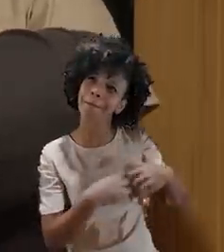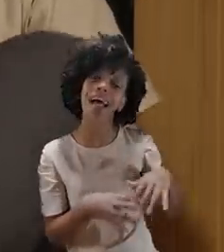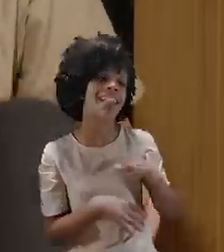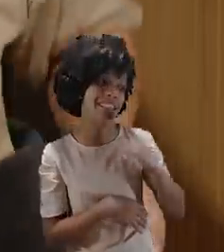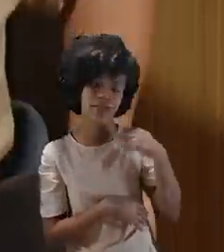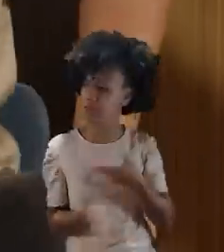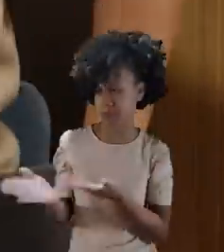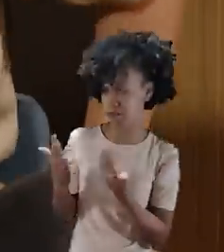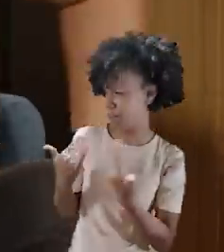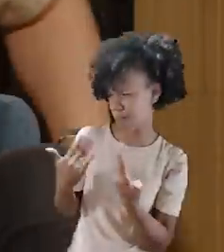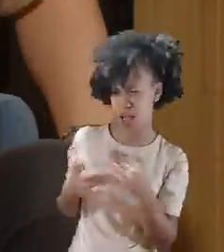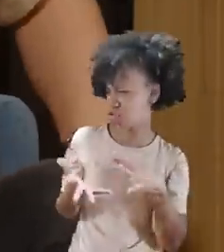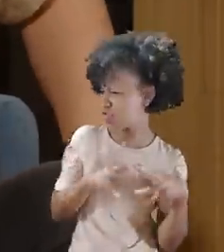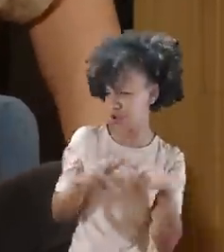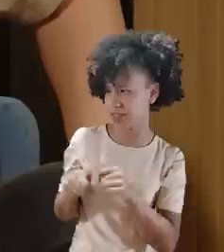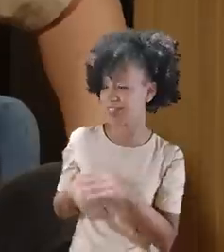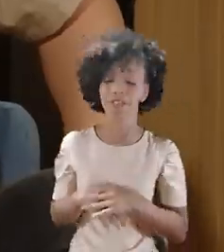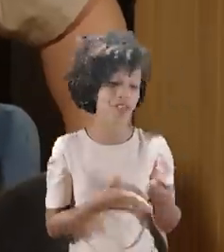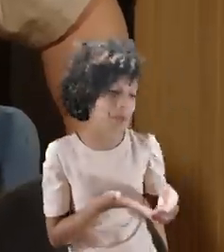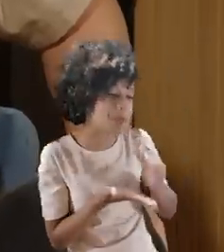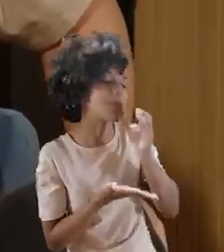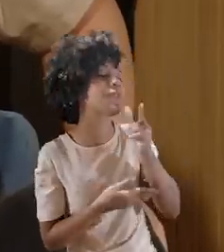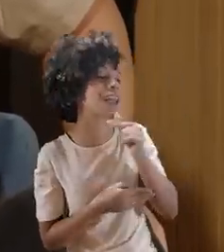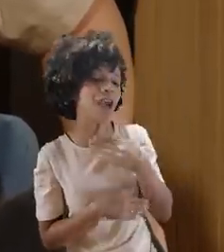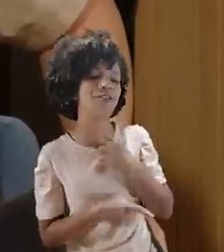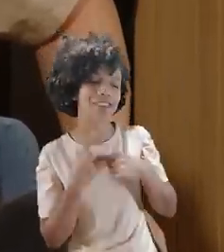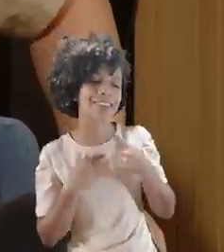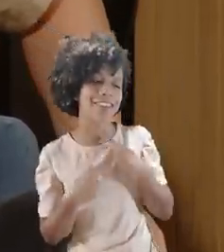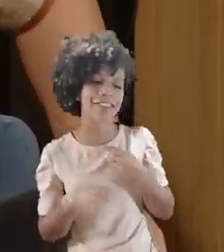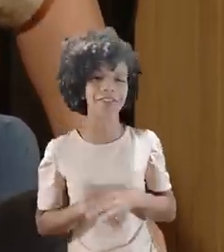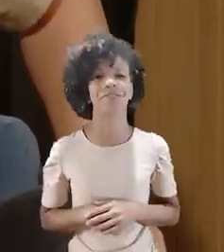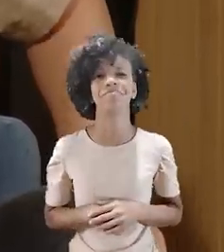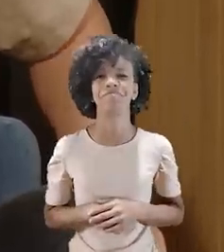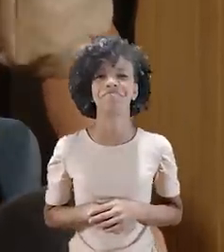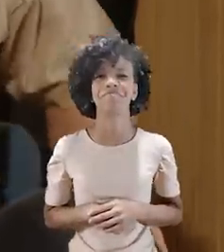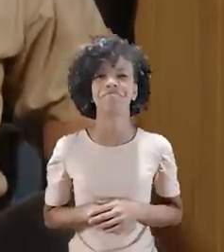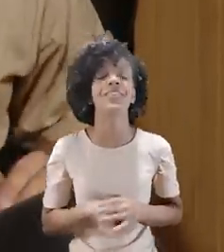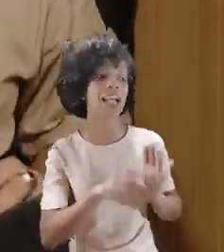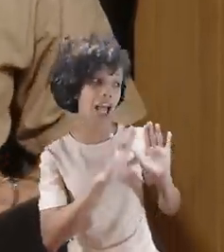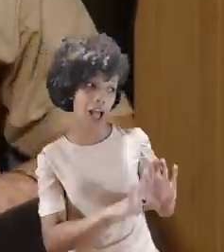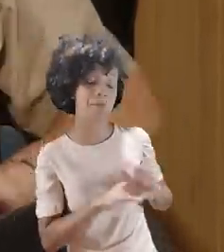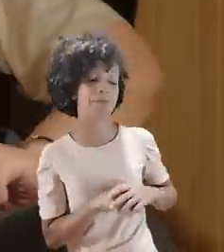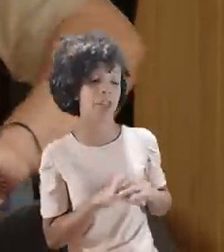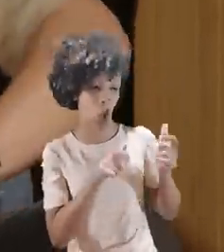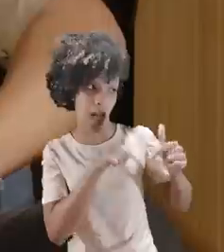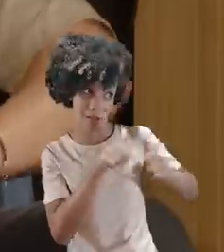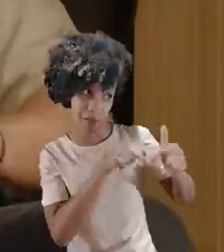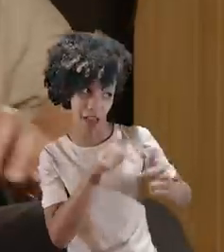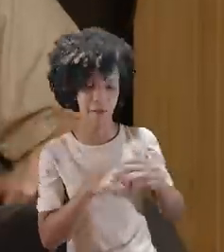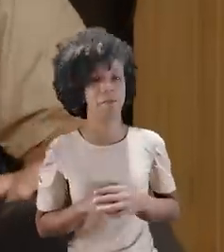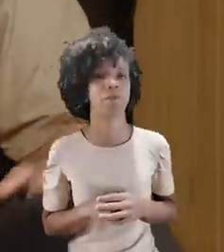uma que eu ver vários a cabeça Bora faço Vai fala toda só que tomar água aqui ó em um lugar que eu